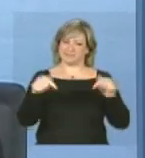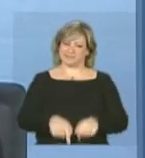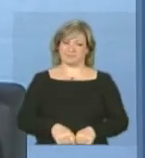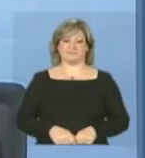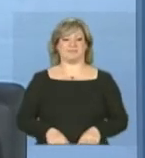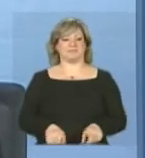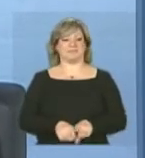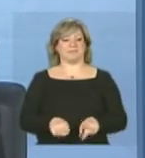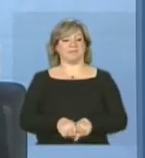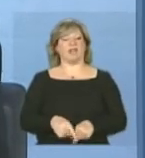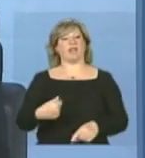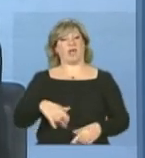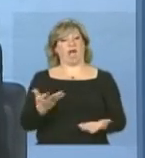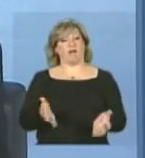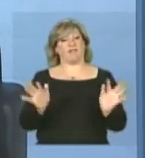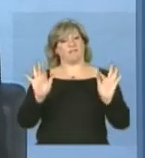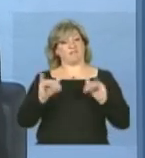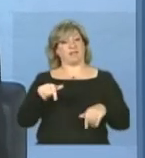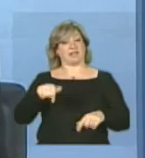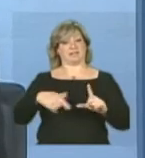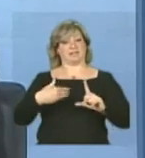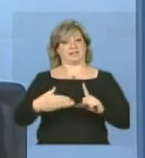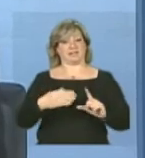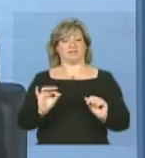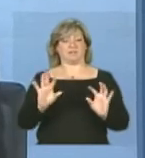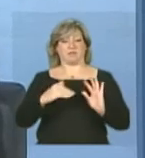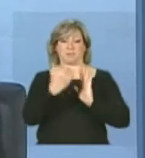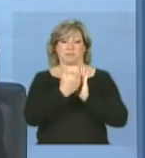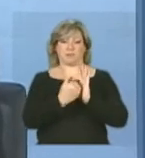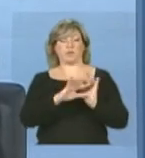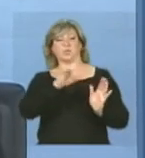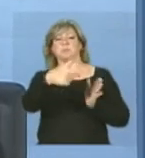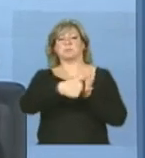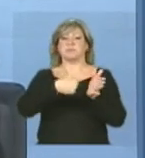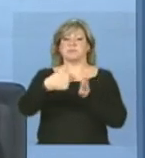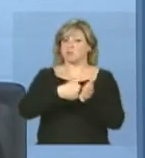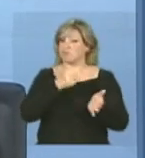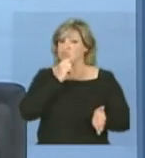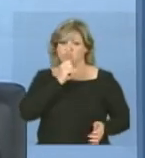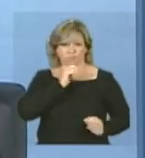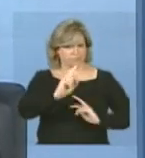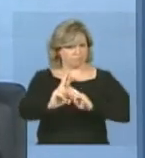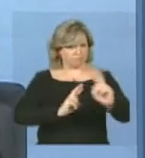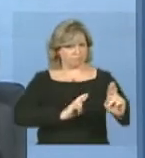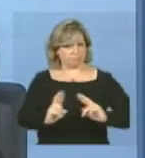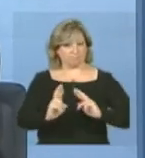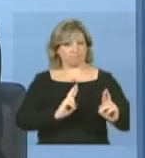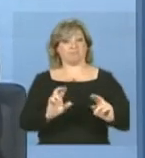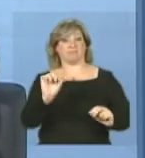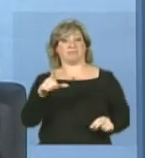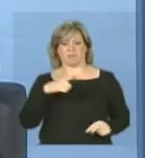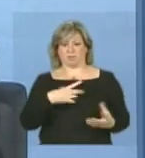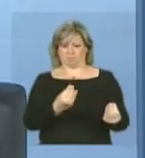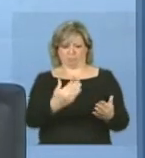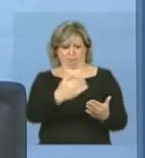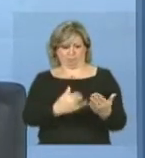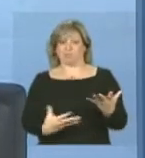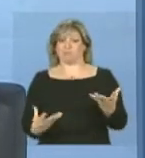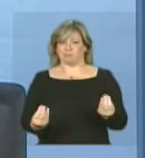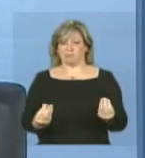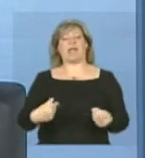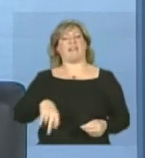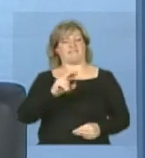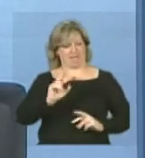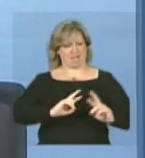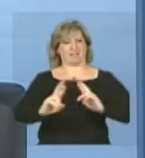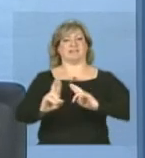E nós estamos chegando ao final do nosso programa. As perguntas que não foram respondidas, e por sinal bastante, elas vão